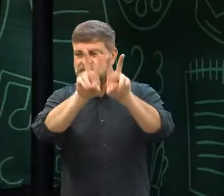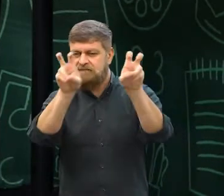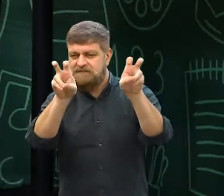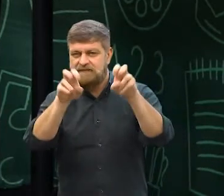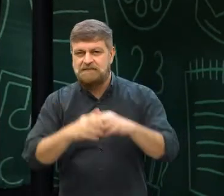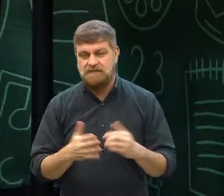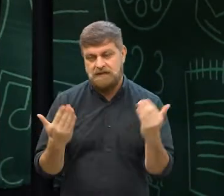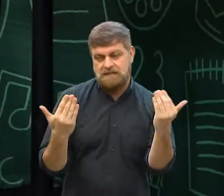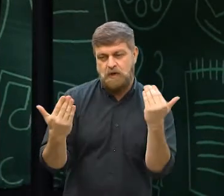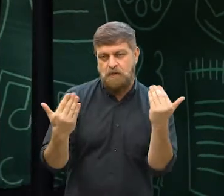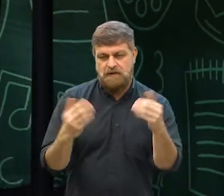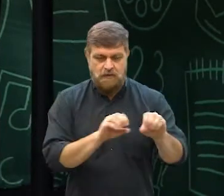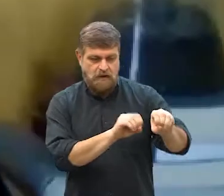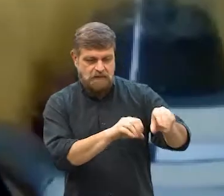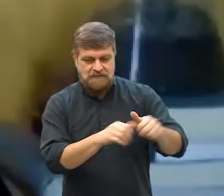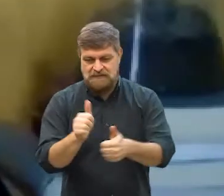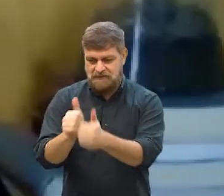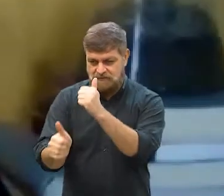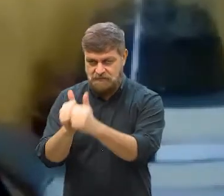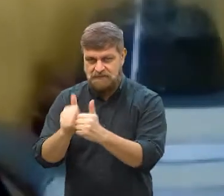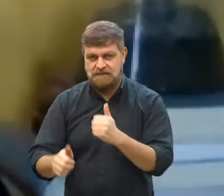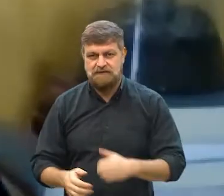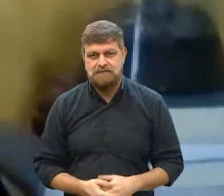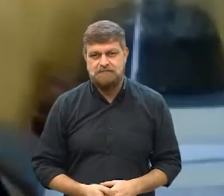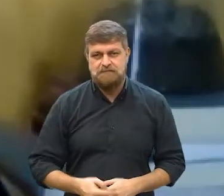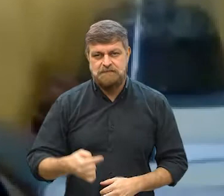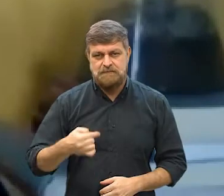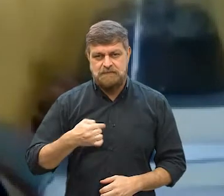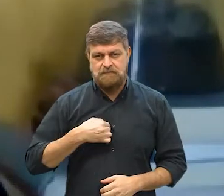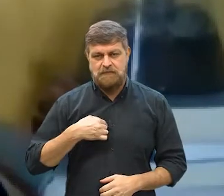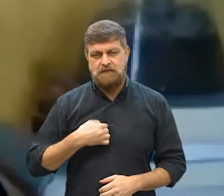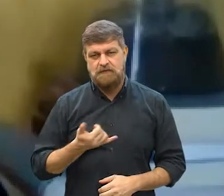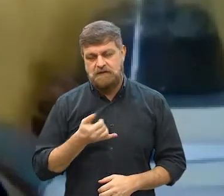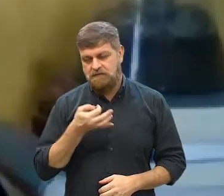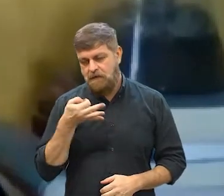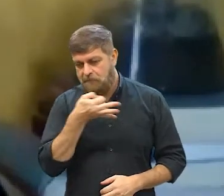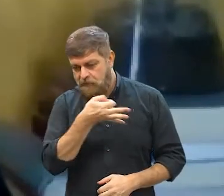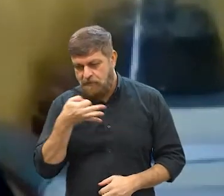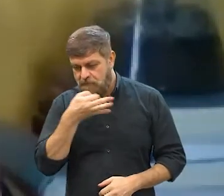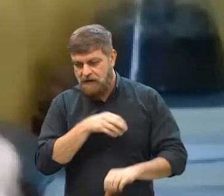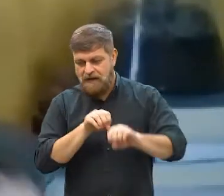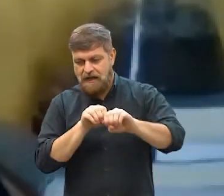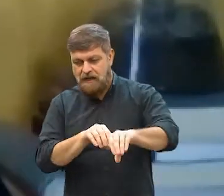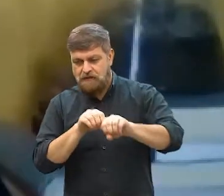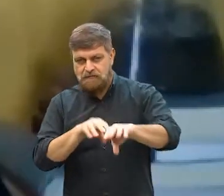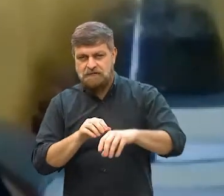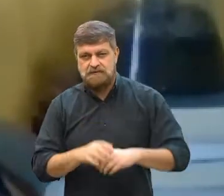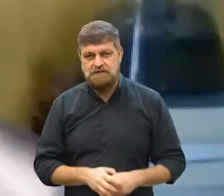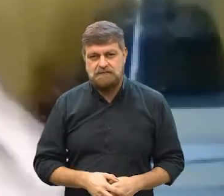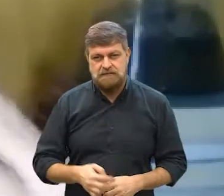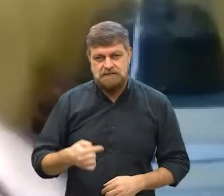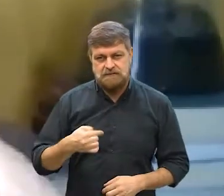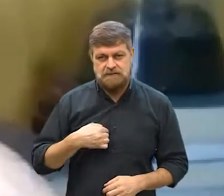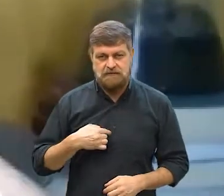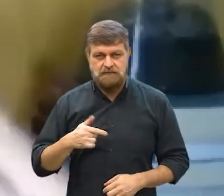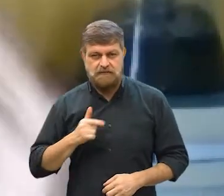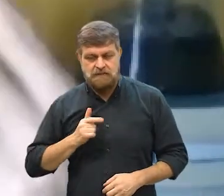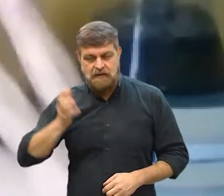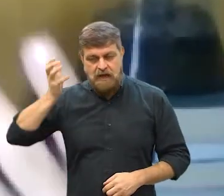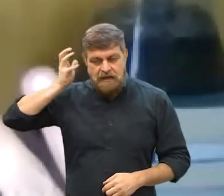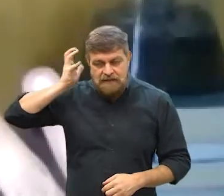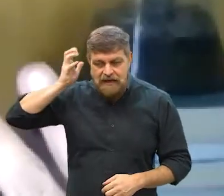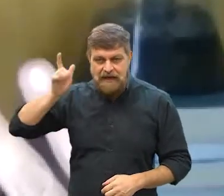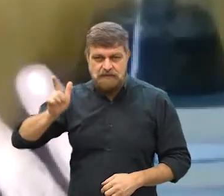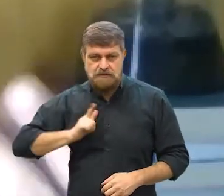isso o símbolo lado eu vou falar sobre essa questão do da educação eu posso colocar produto